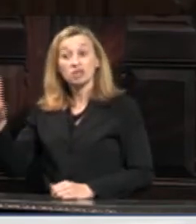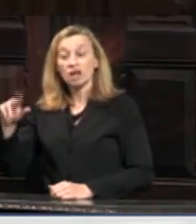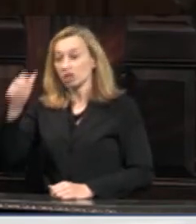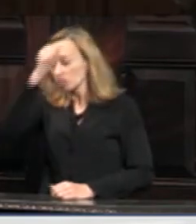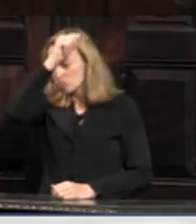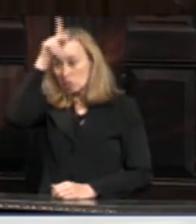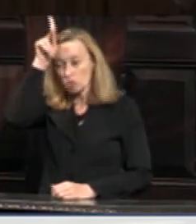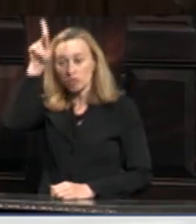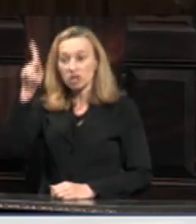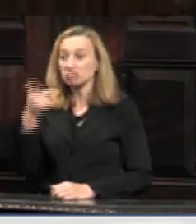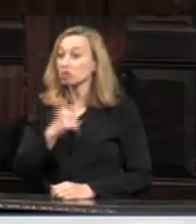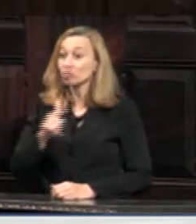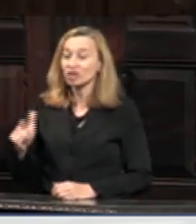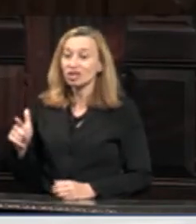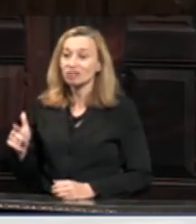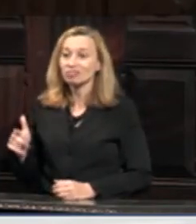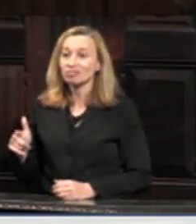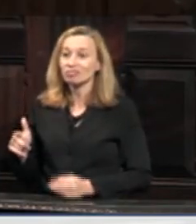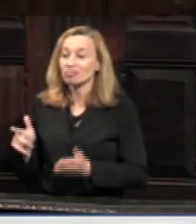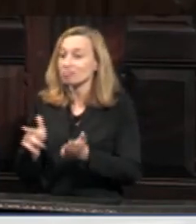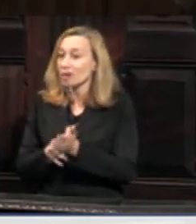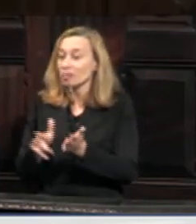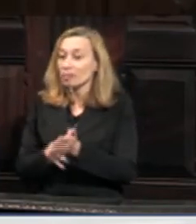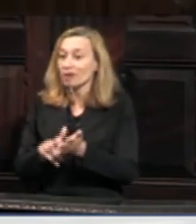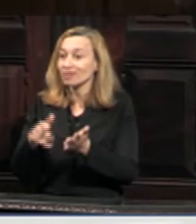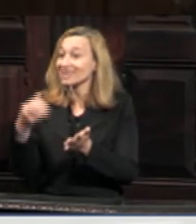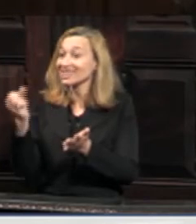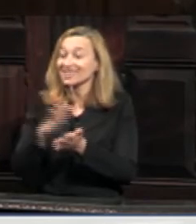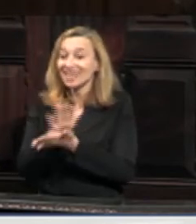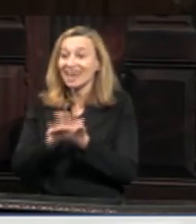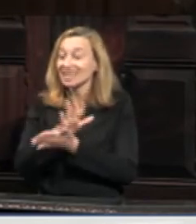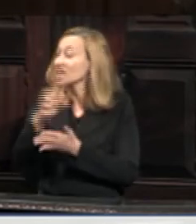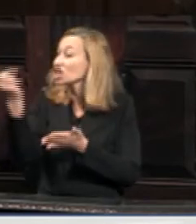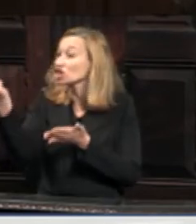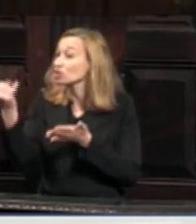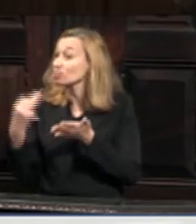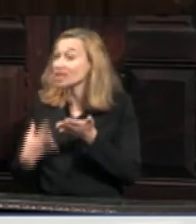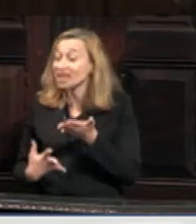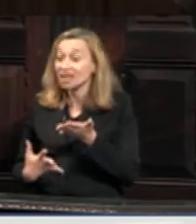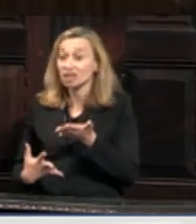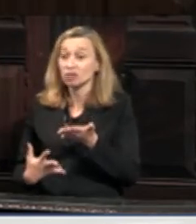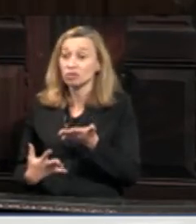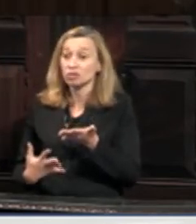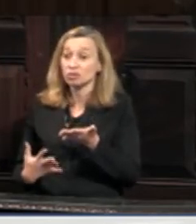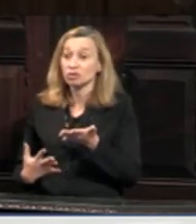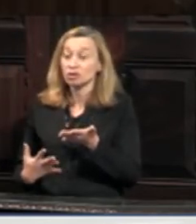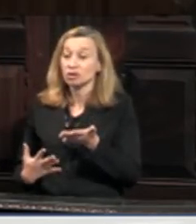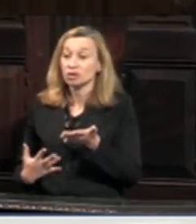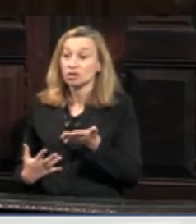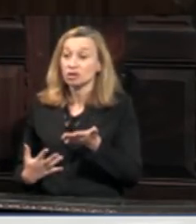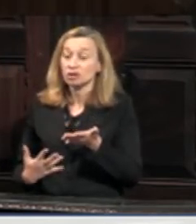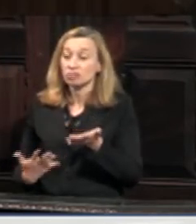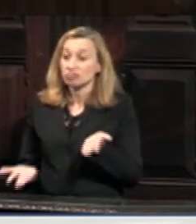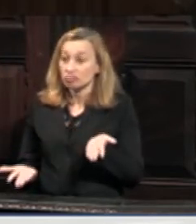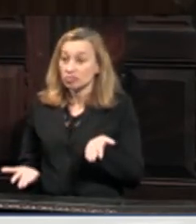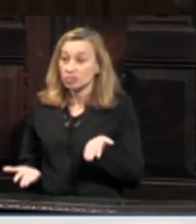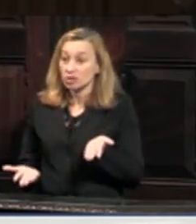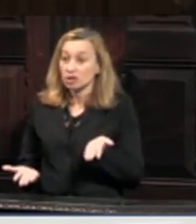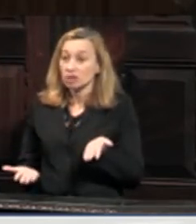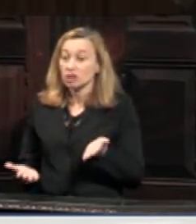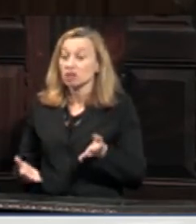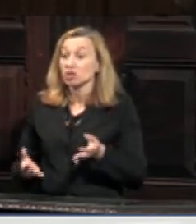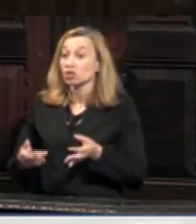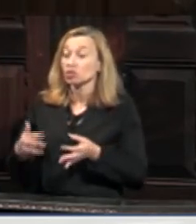qualquer tipo de mandado, sem qualquer tipo de decisão formalizada por parte de autoridade